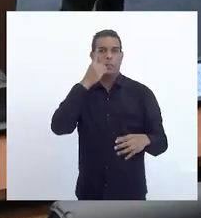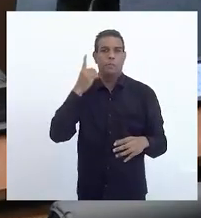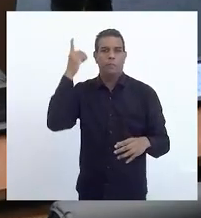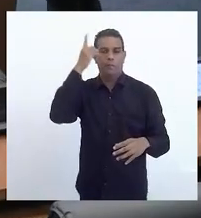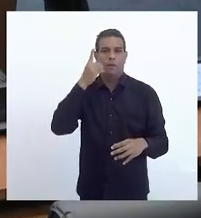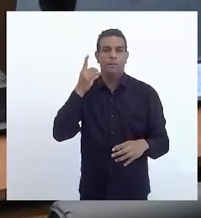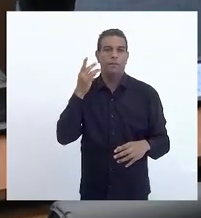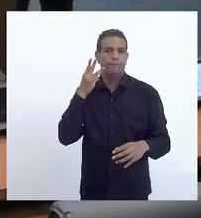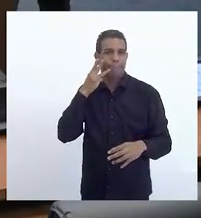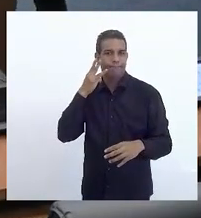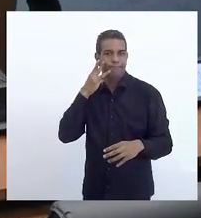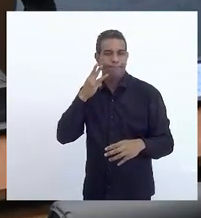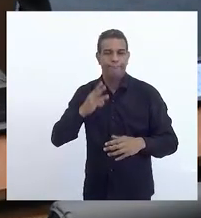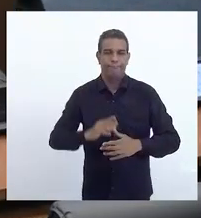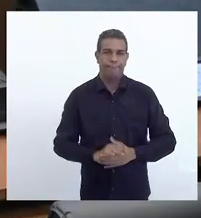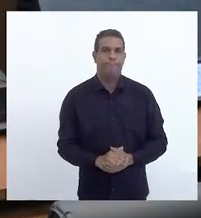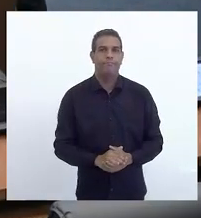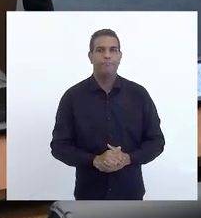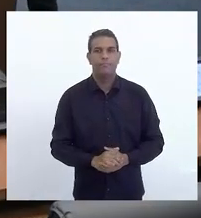Pacheco.